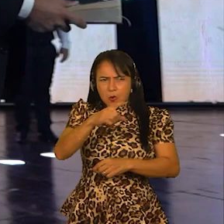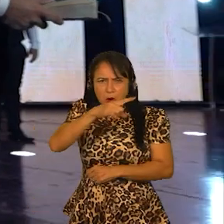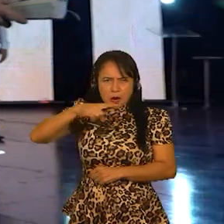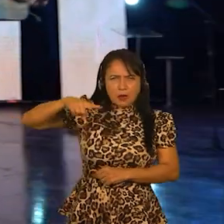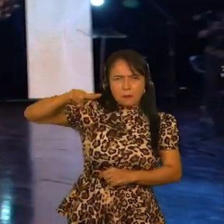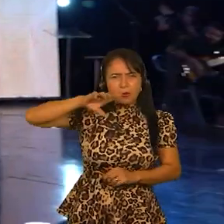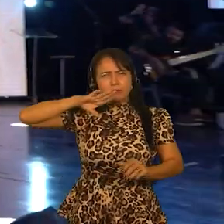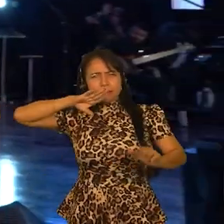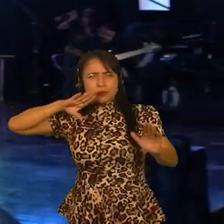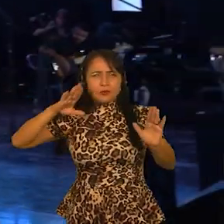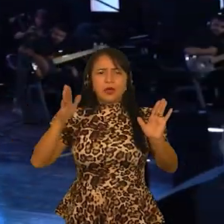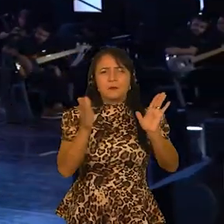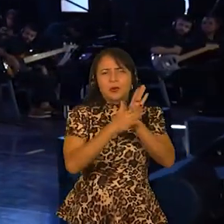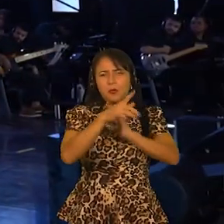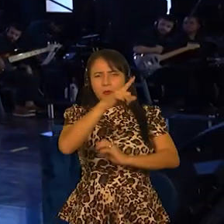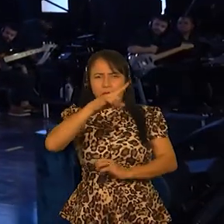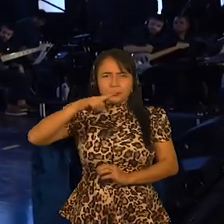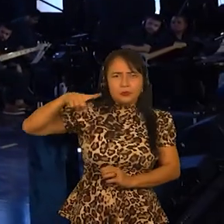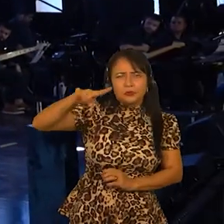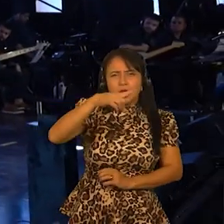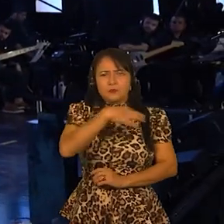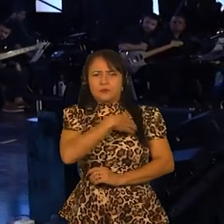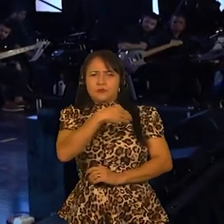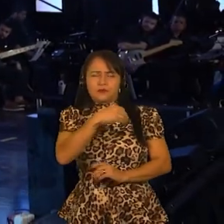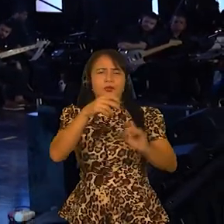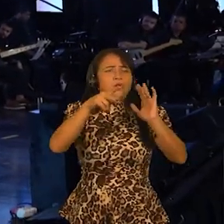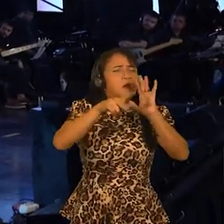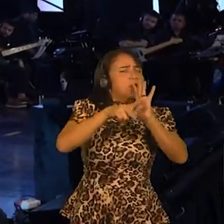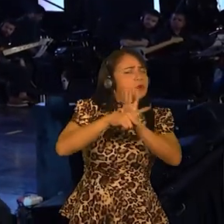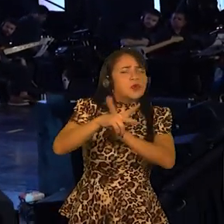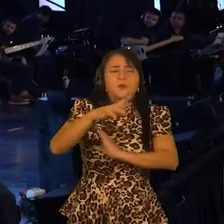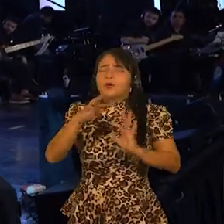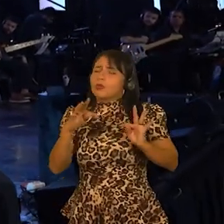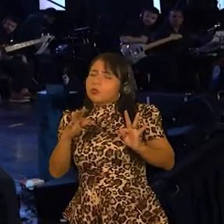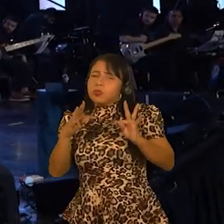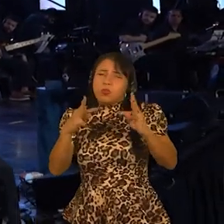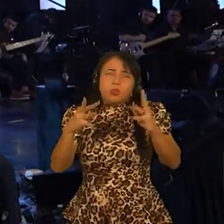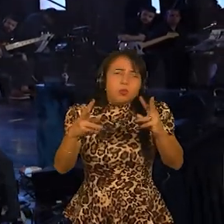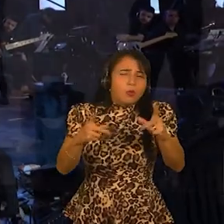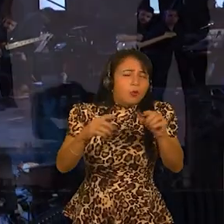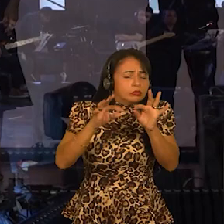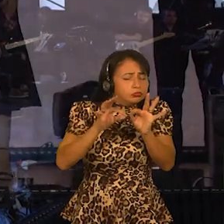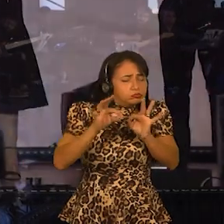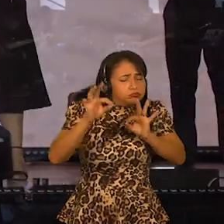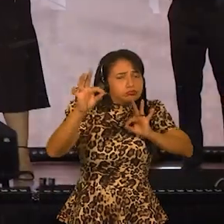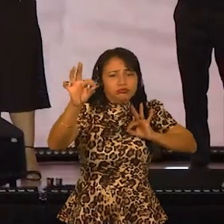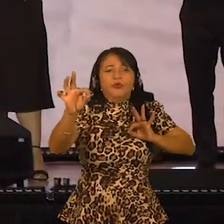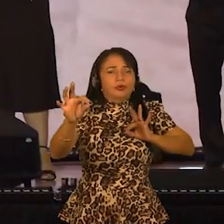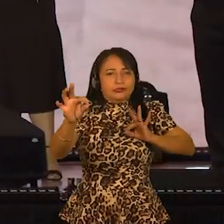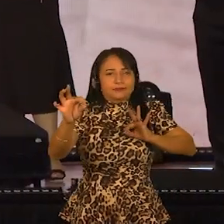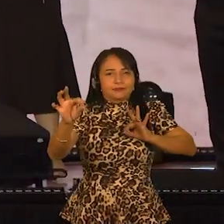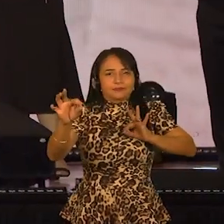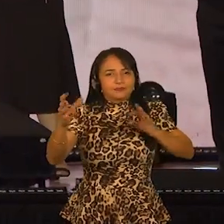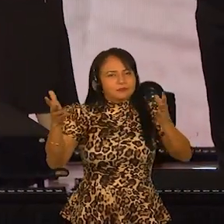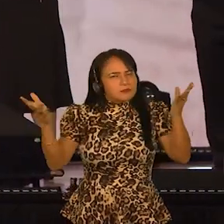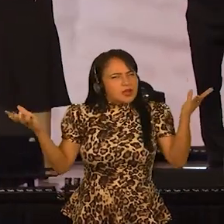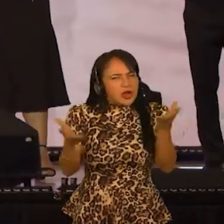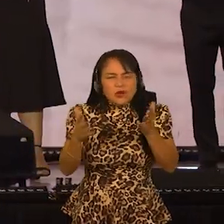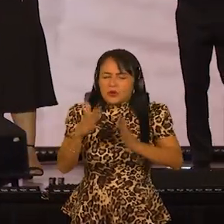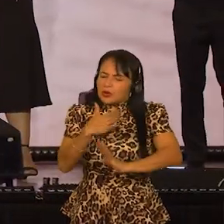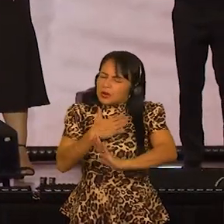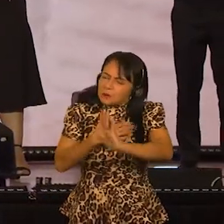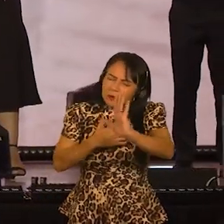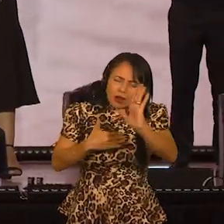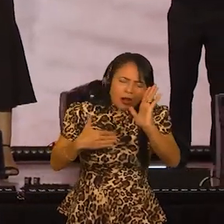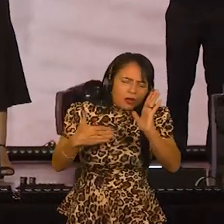é a promessa, para vossos filhos e para todos os que ainda estão longe, isto é, para